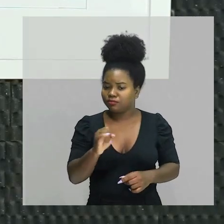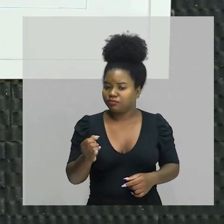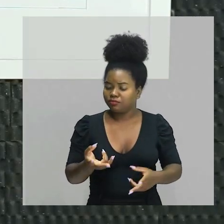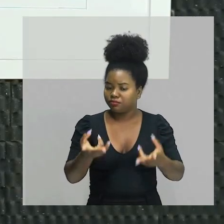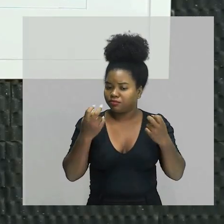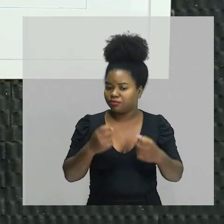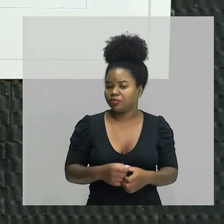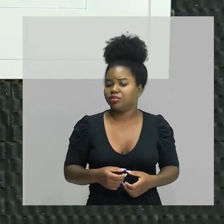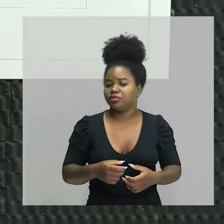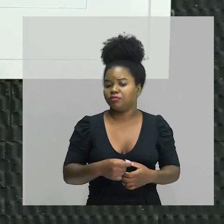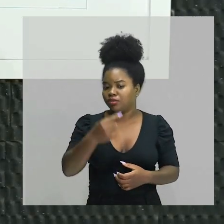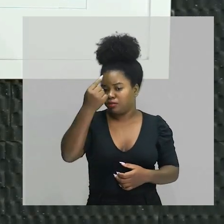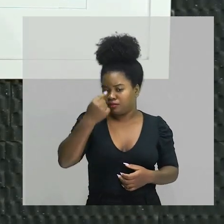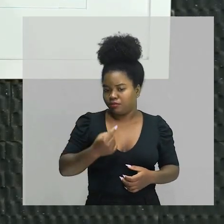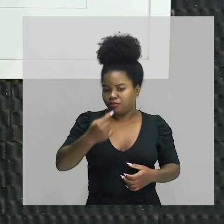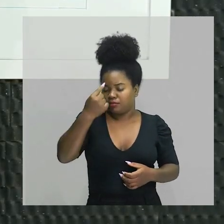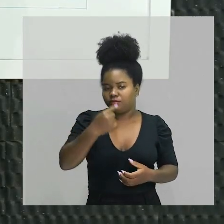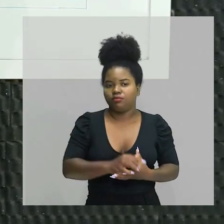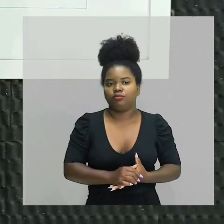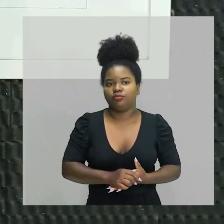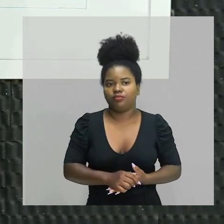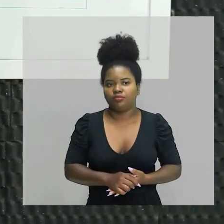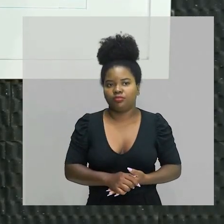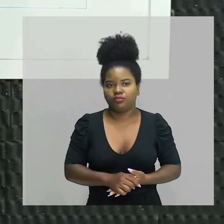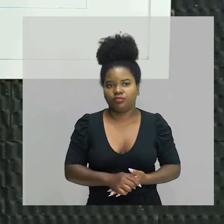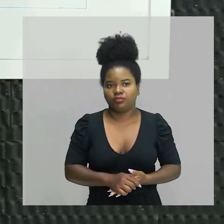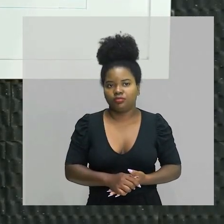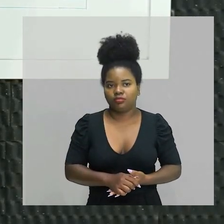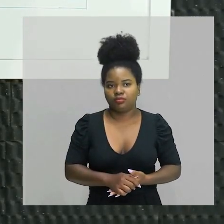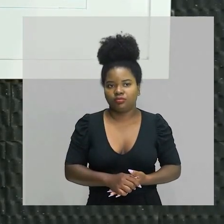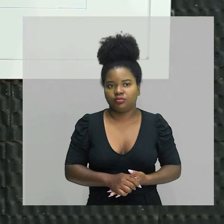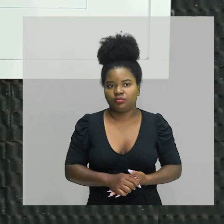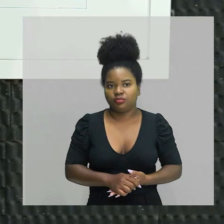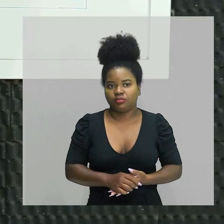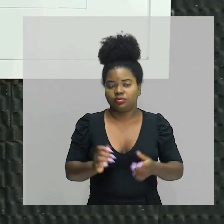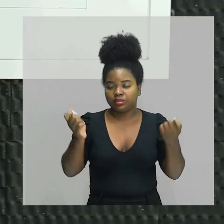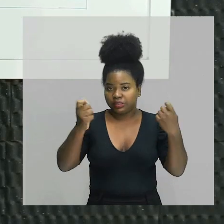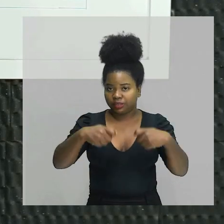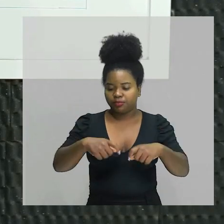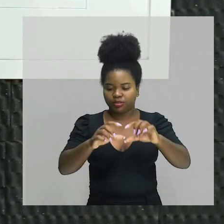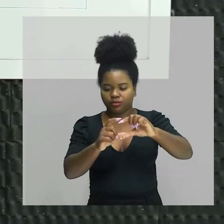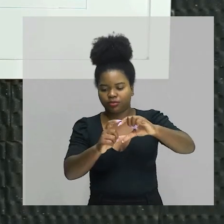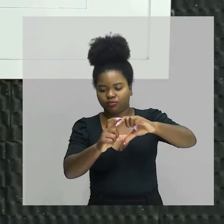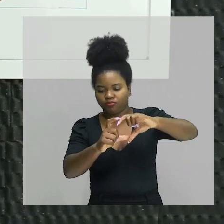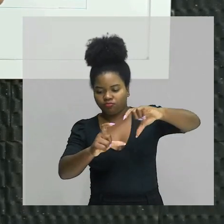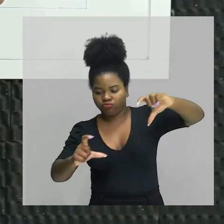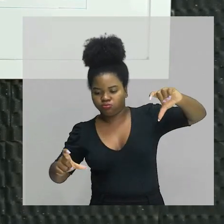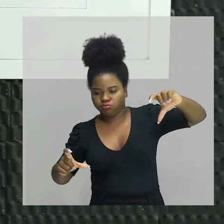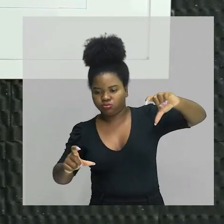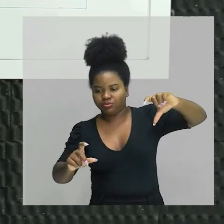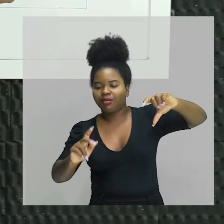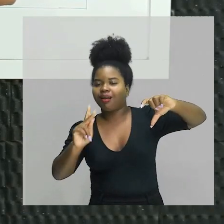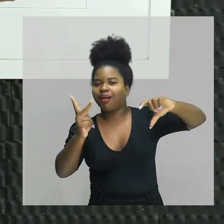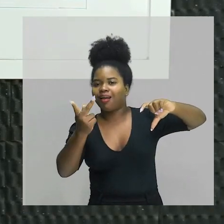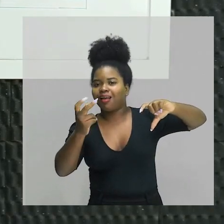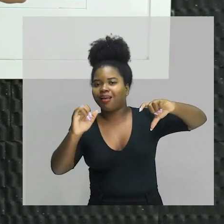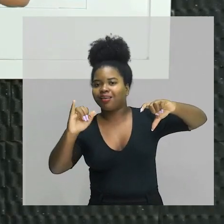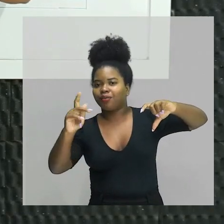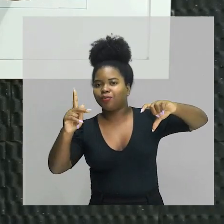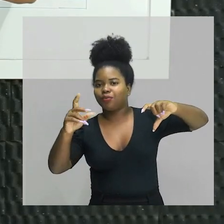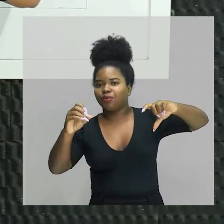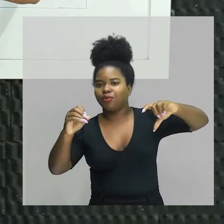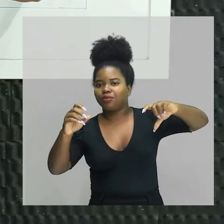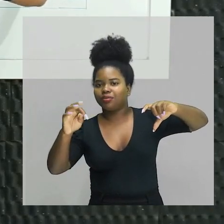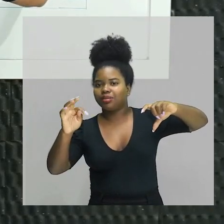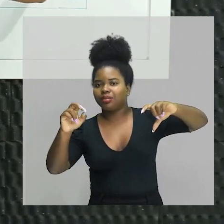próprio desenho, essa medida do corrimão, ele pode ser a hipotenusa desse triângulo retângulo bem aqui, ó.